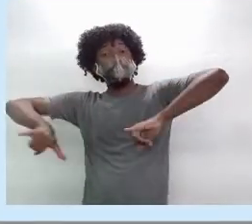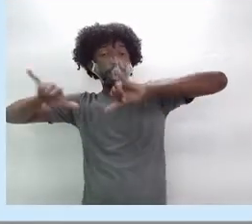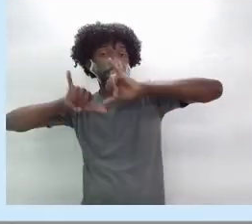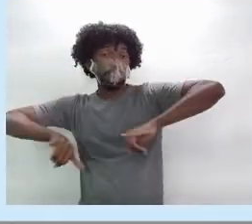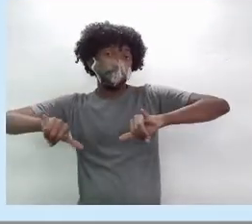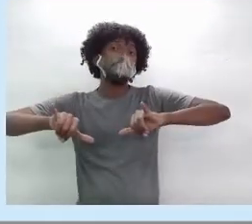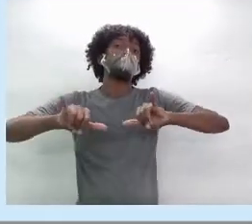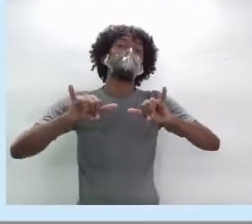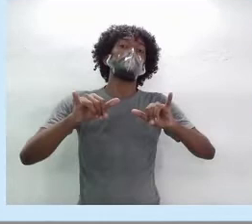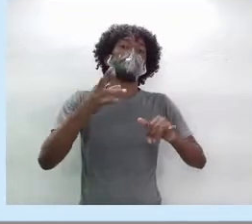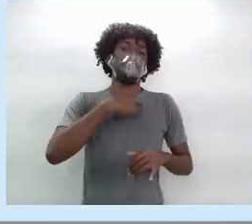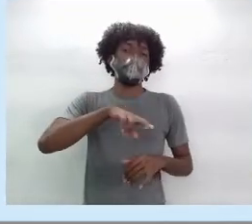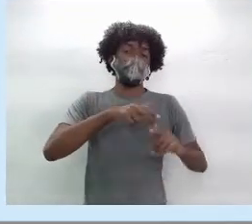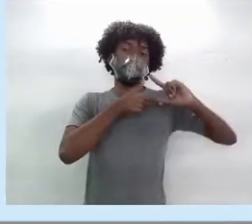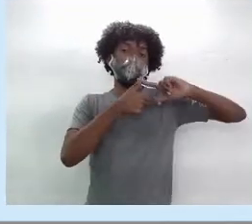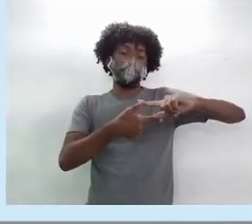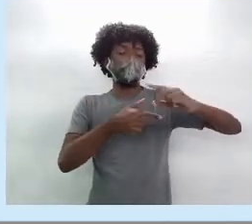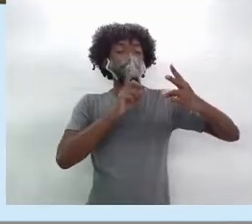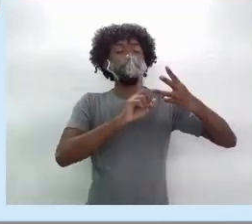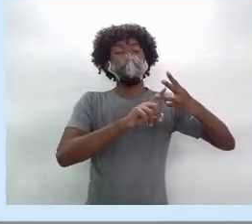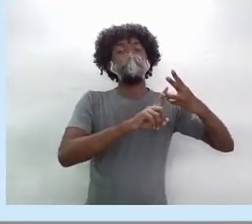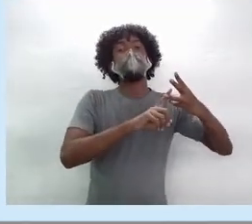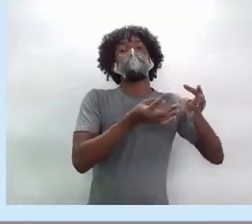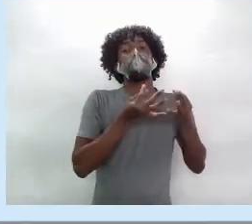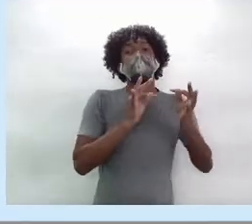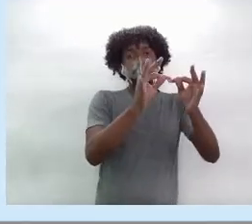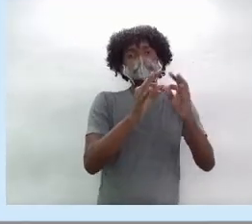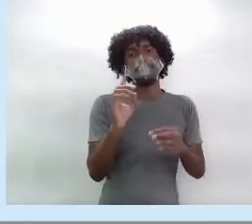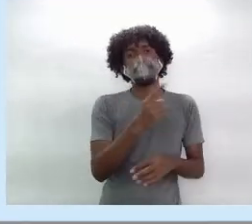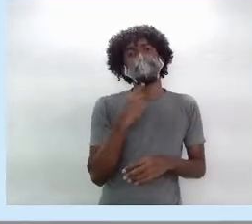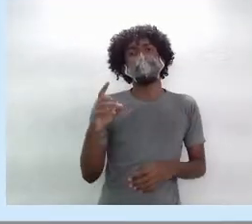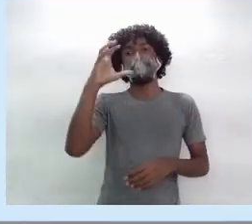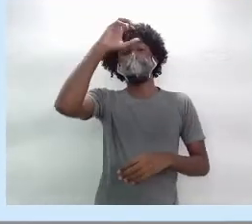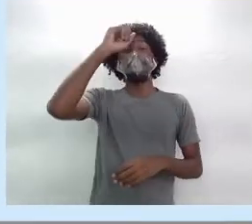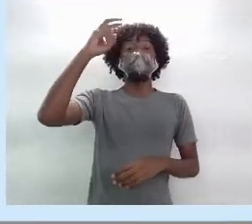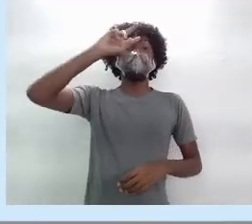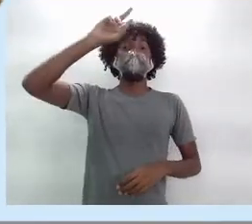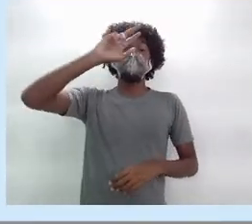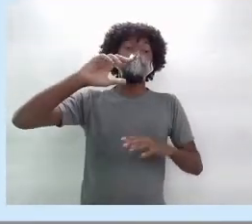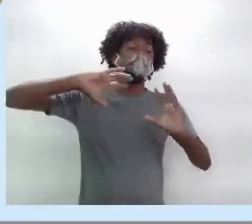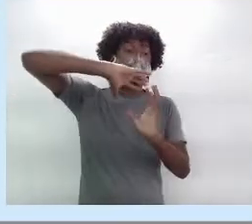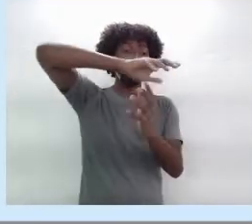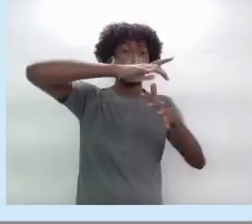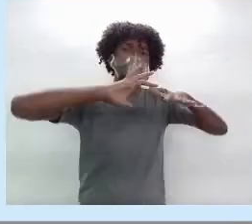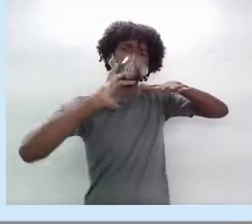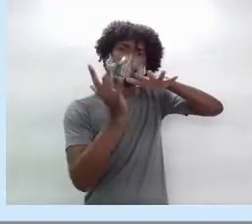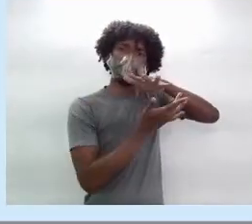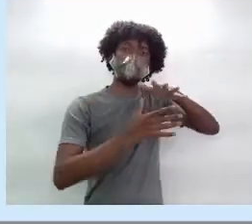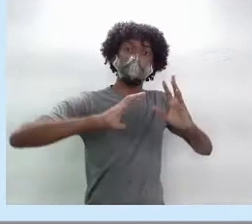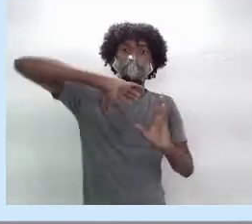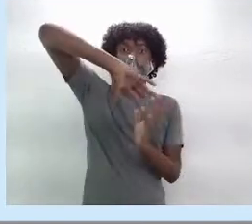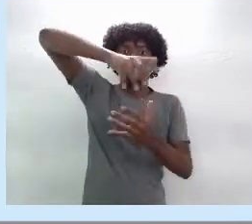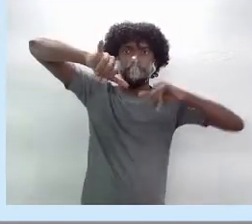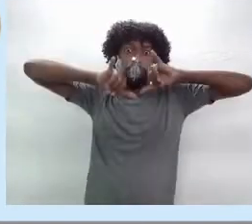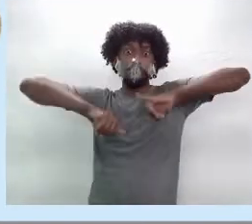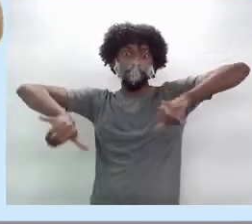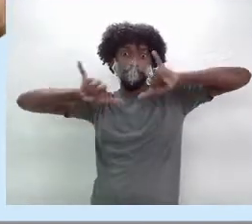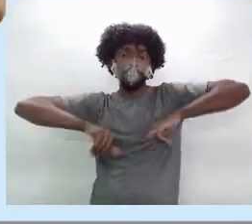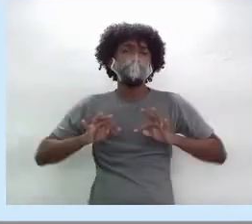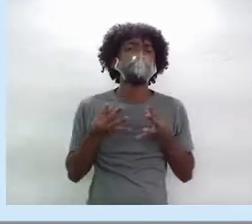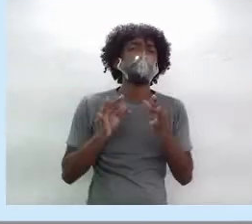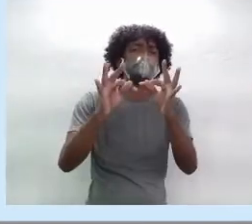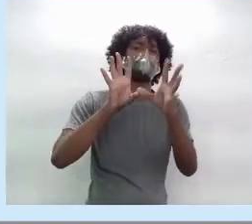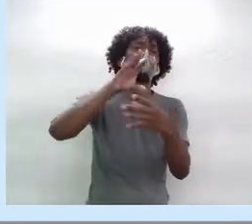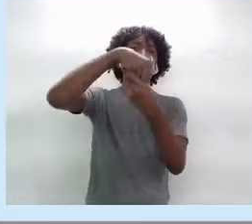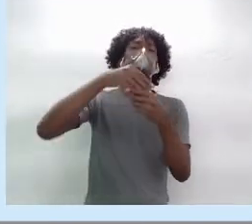tradição religiosa, tecnologia. Lembrar do mundo conectado, o mundo midiático, a tecnologia.